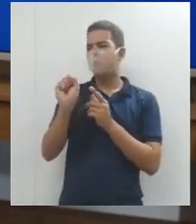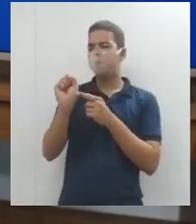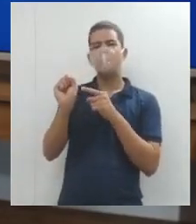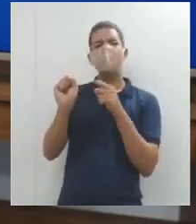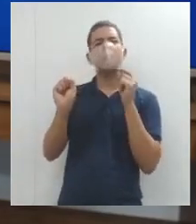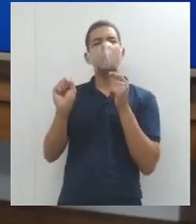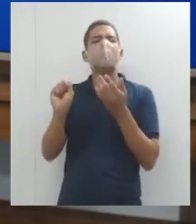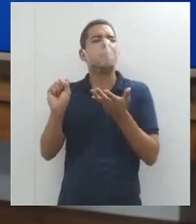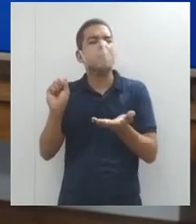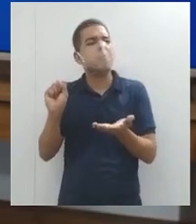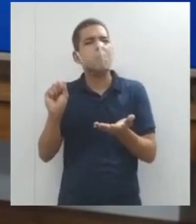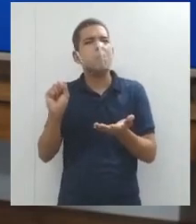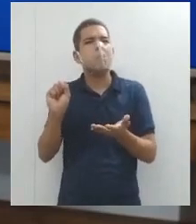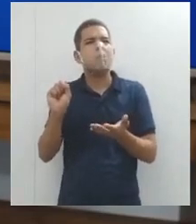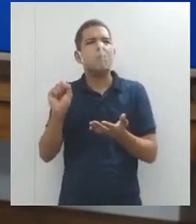Funções